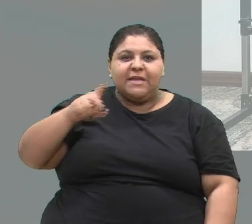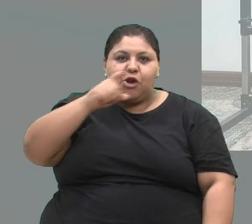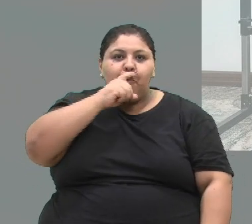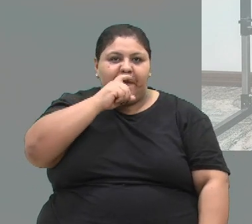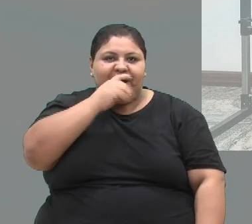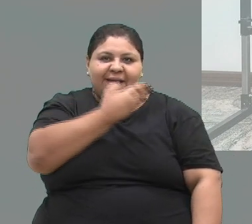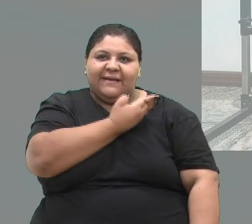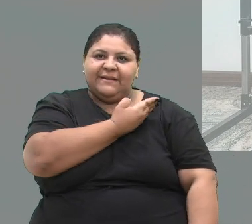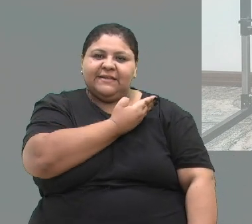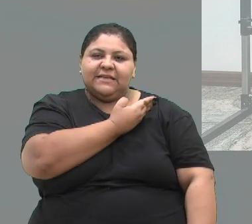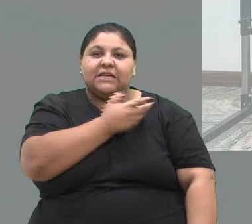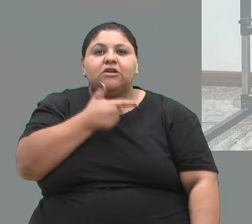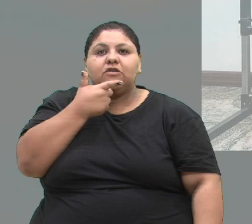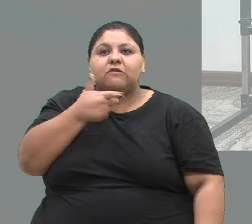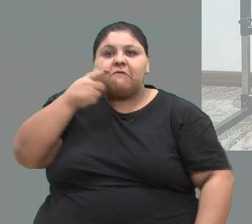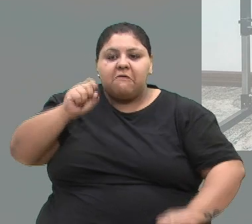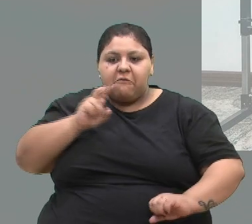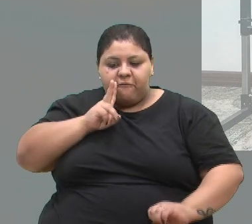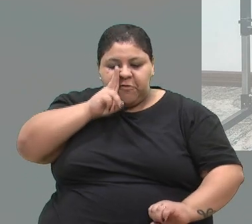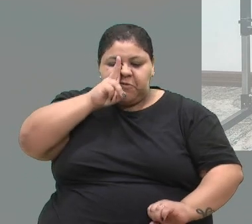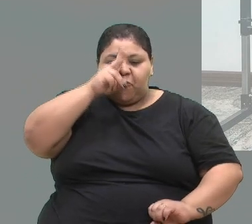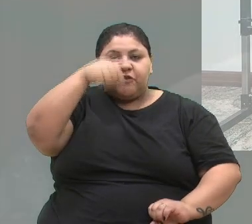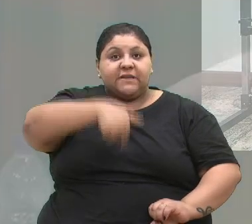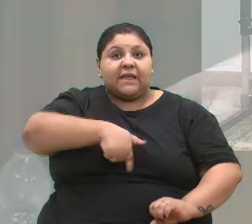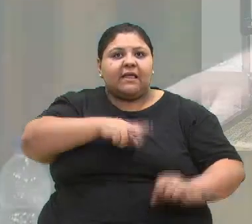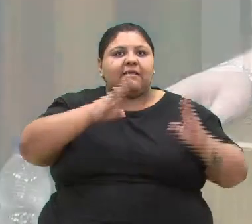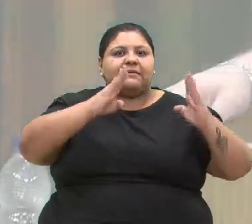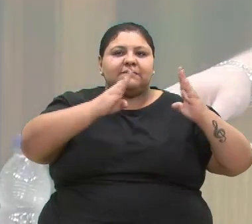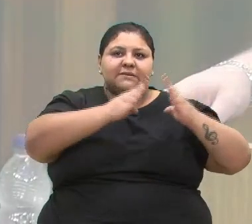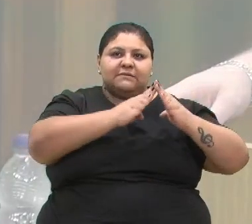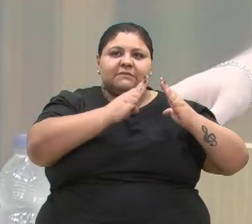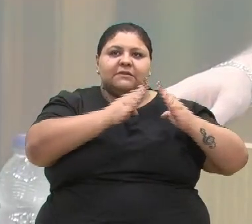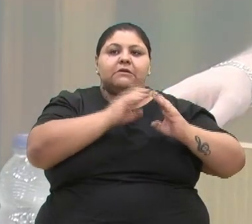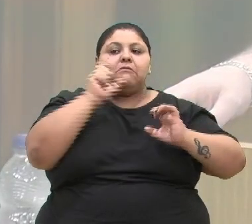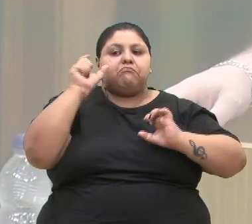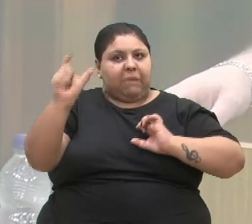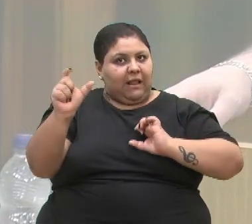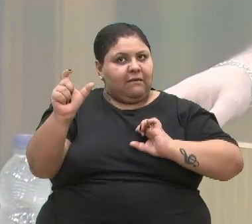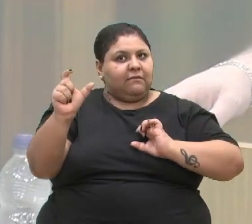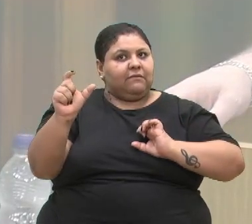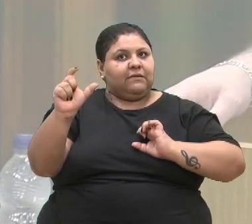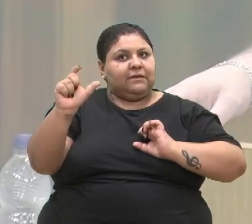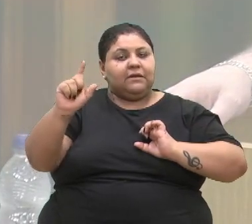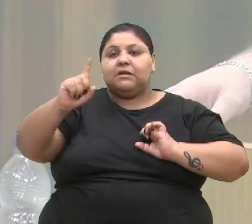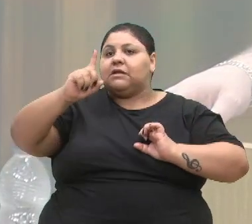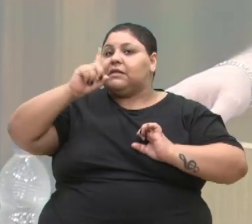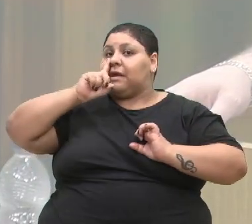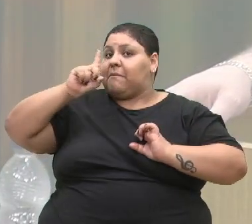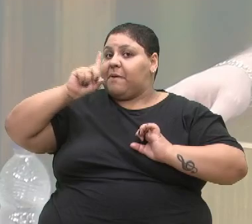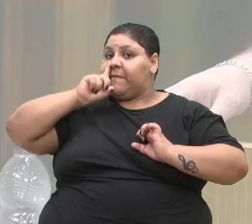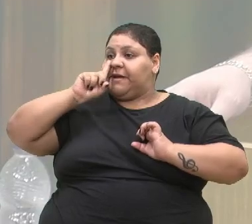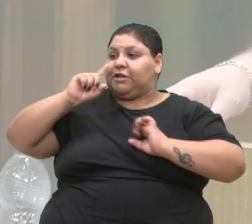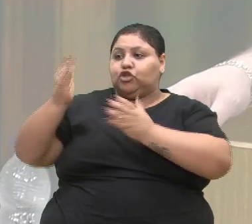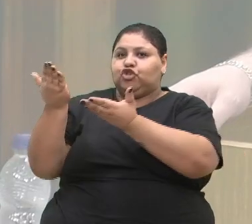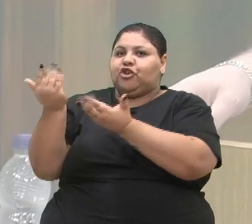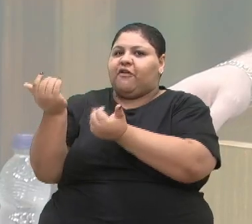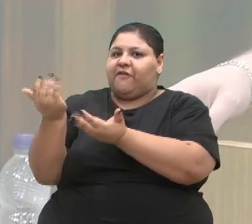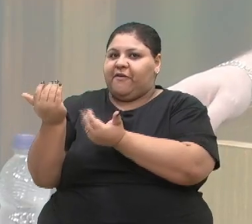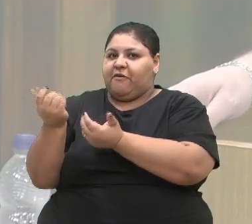E dizer que o esforço dessa casa, e isso palavras da Aline Scott, mãe do Xande,